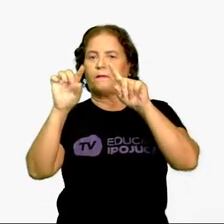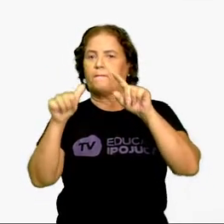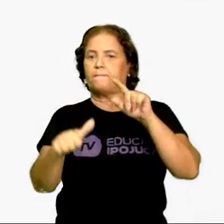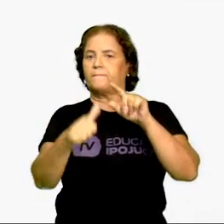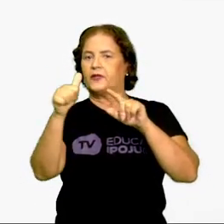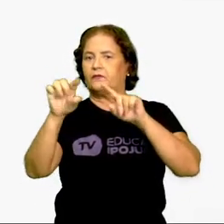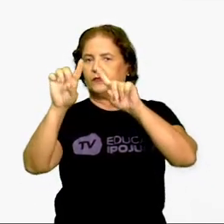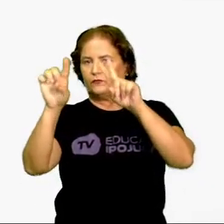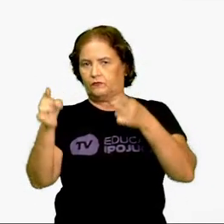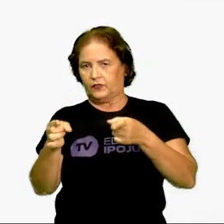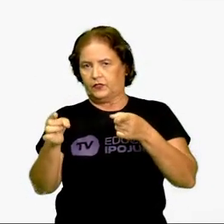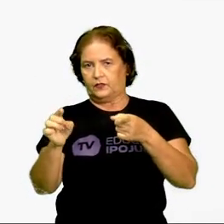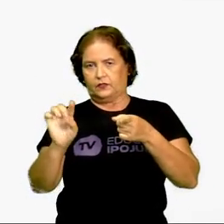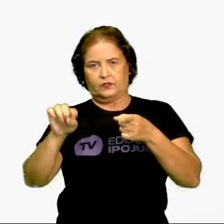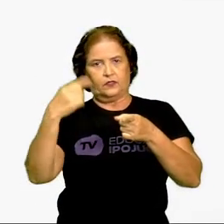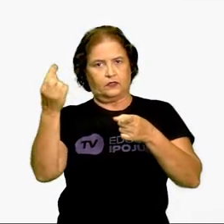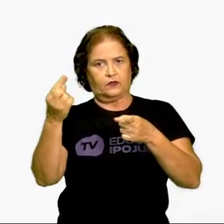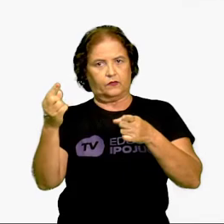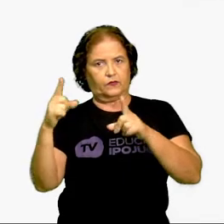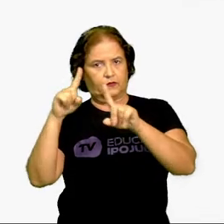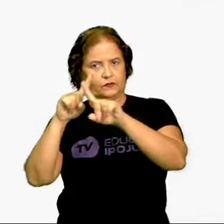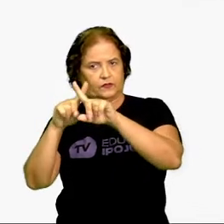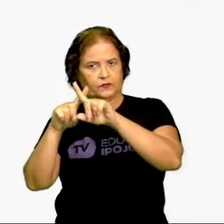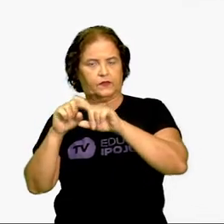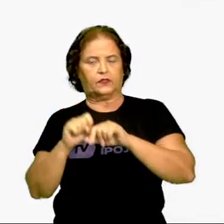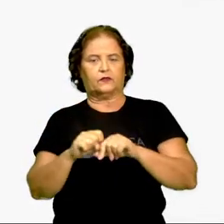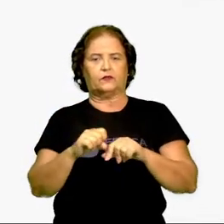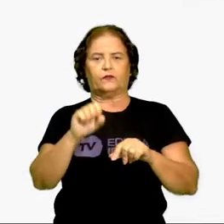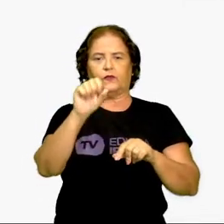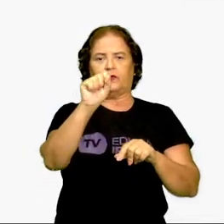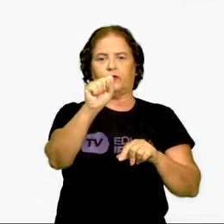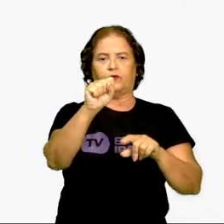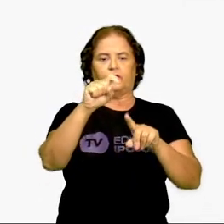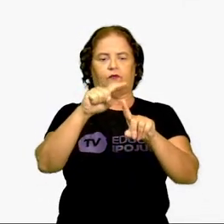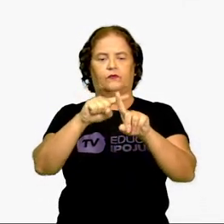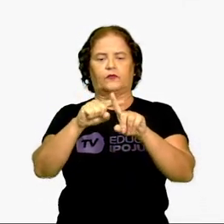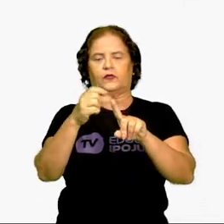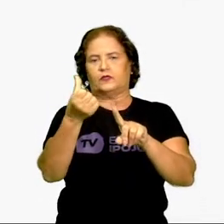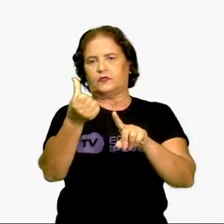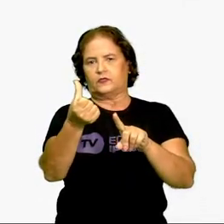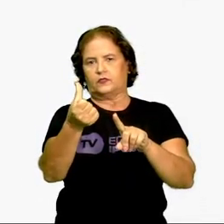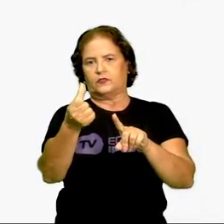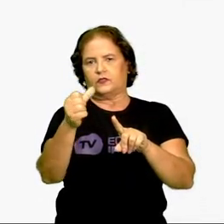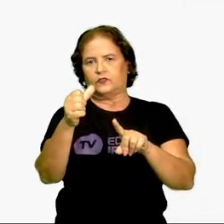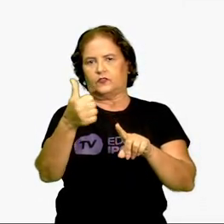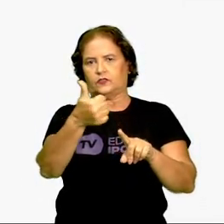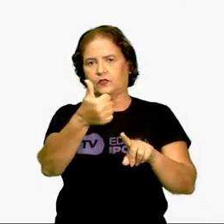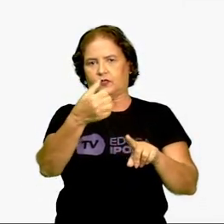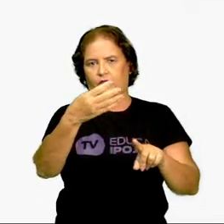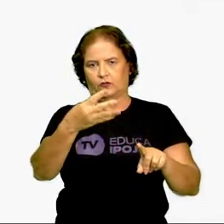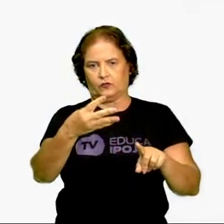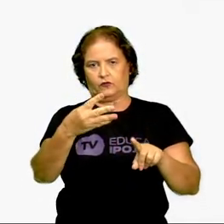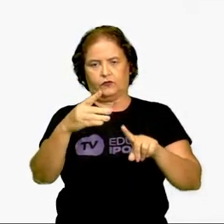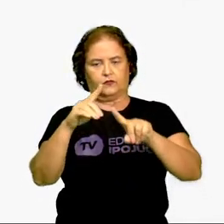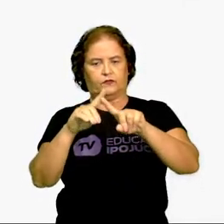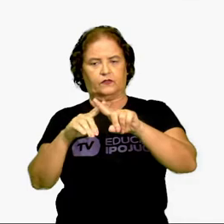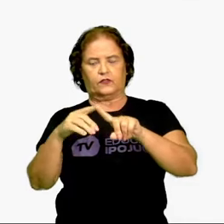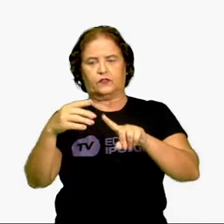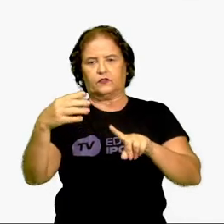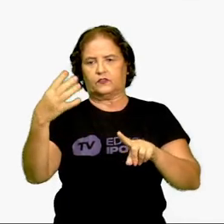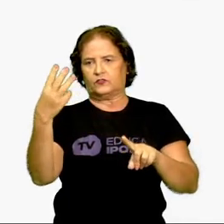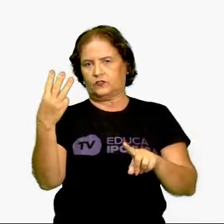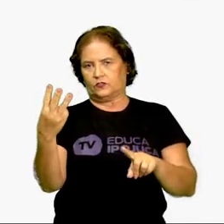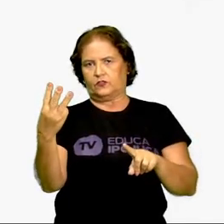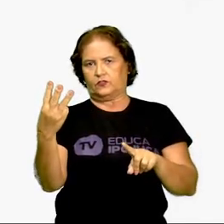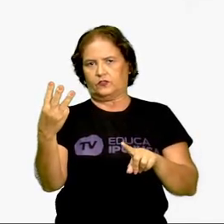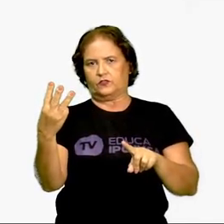depois resolve a multiplicação. Ficará 8 mais 6, 14, vezes 3, 21.